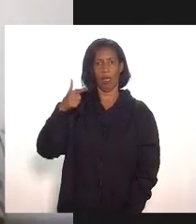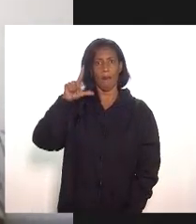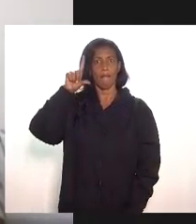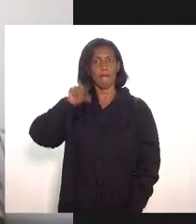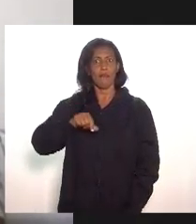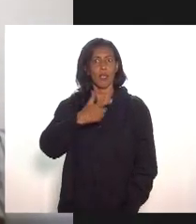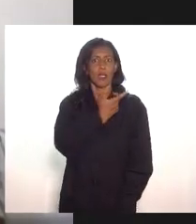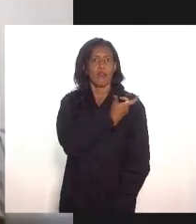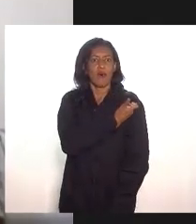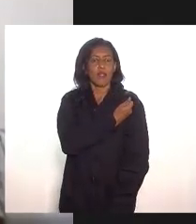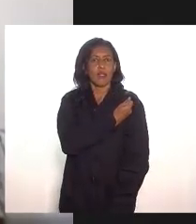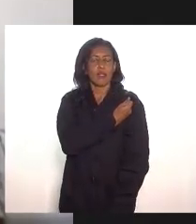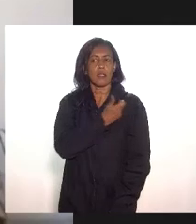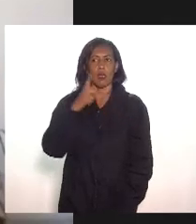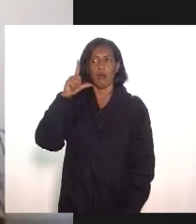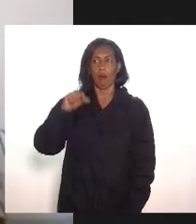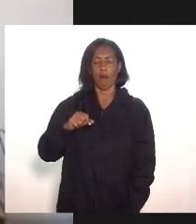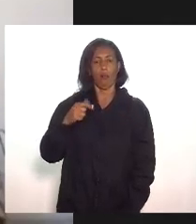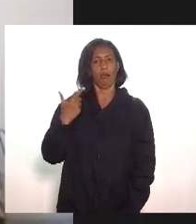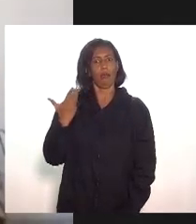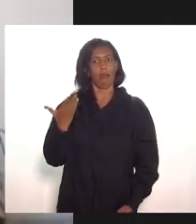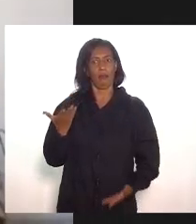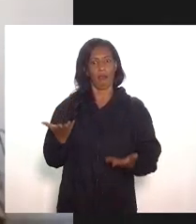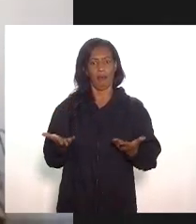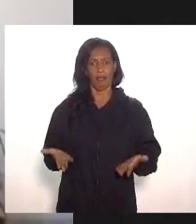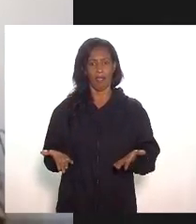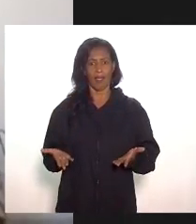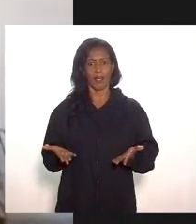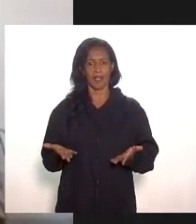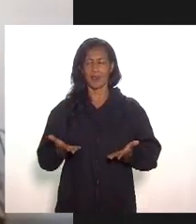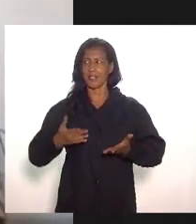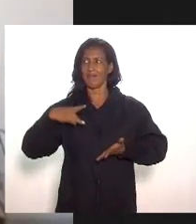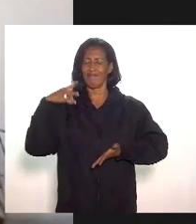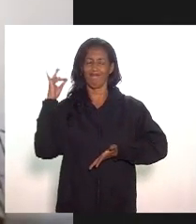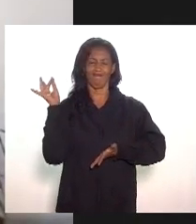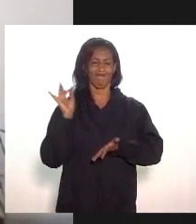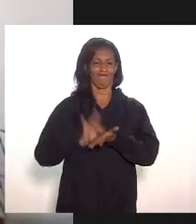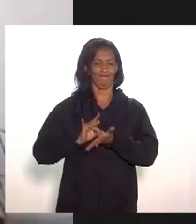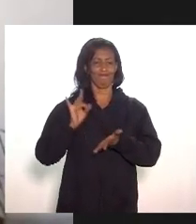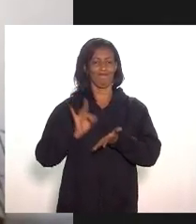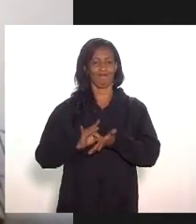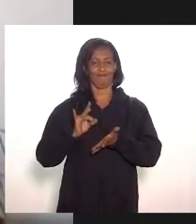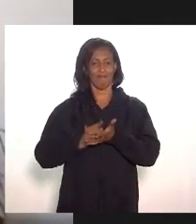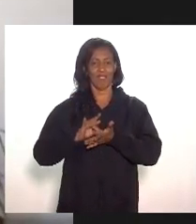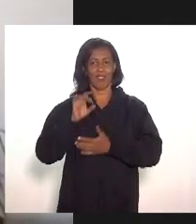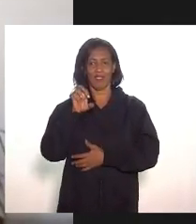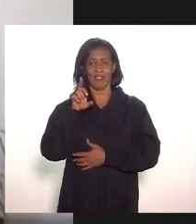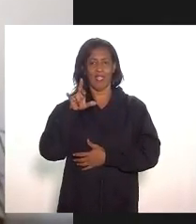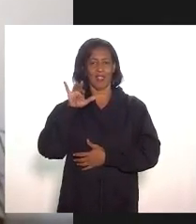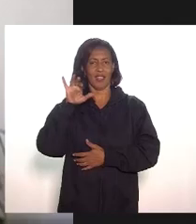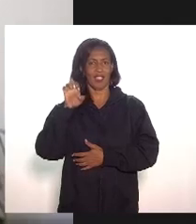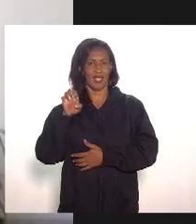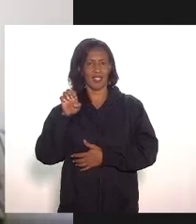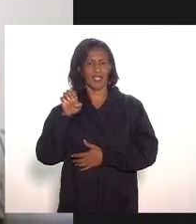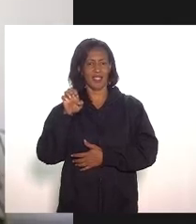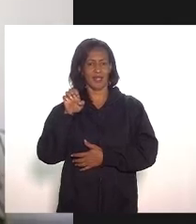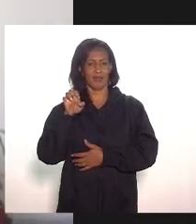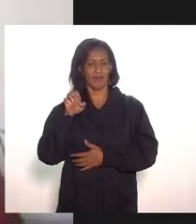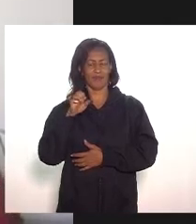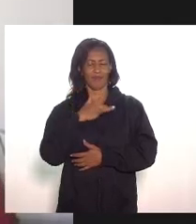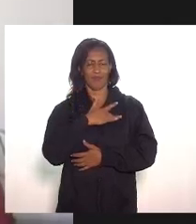vacinou. Esse é um retrato muito cruel da crise sanitária. Na sexta-feira,